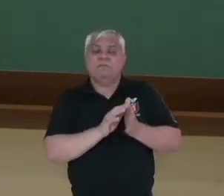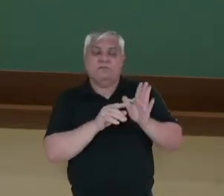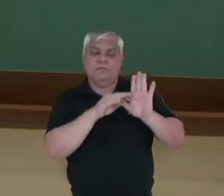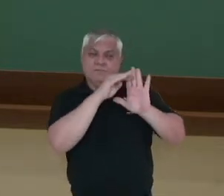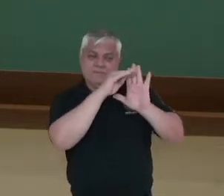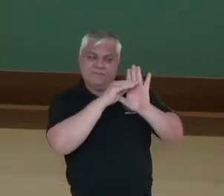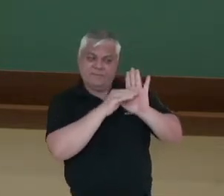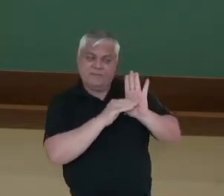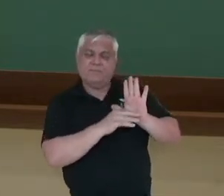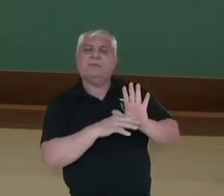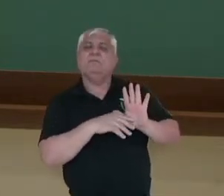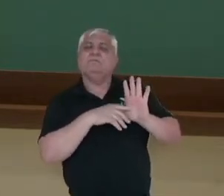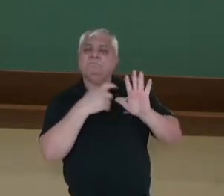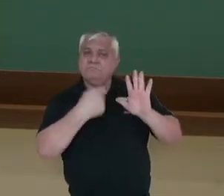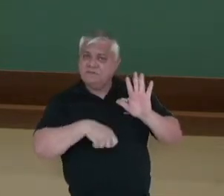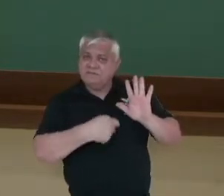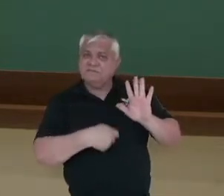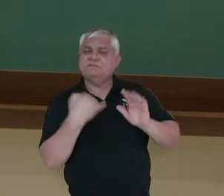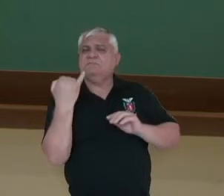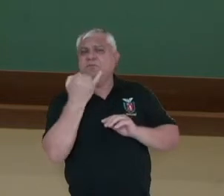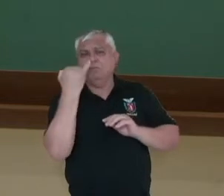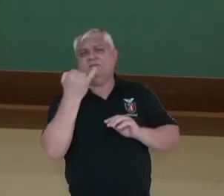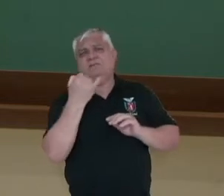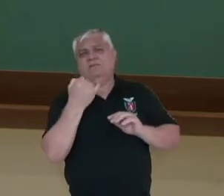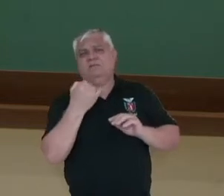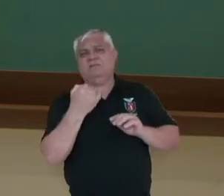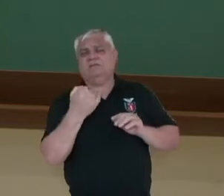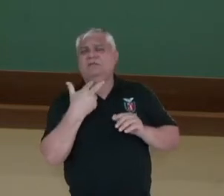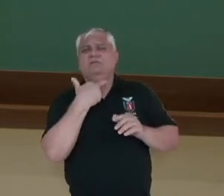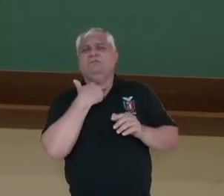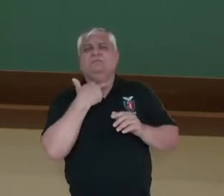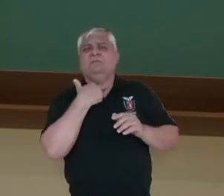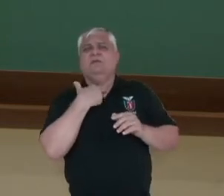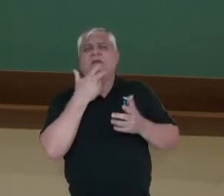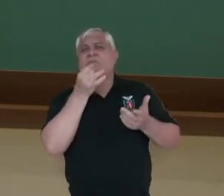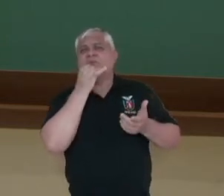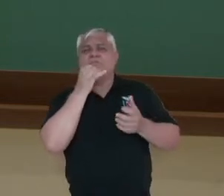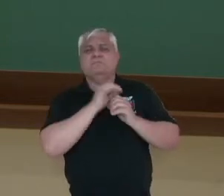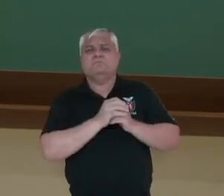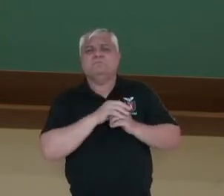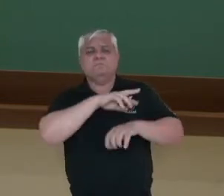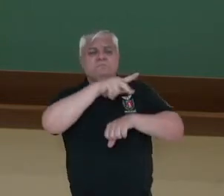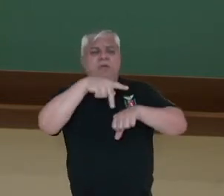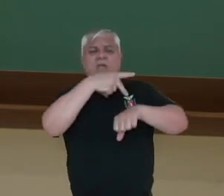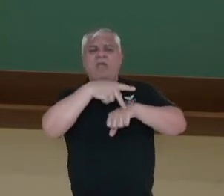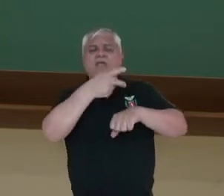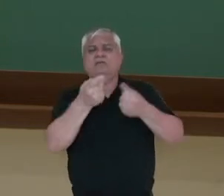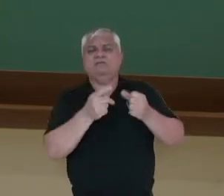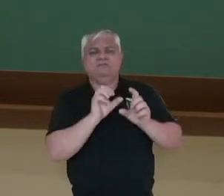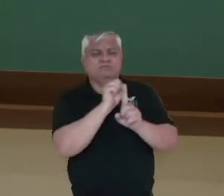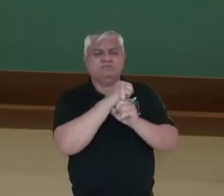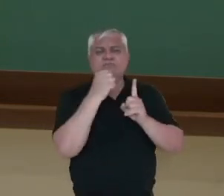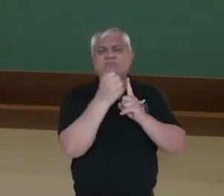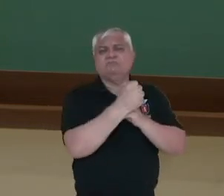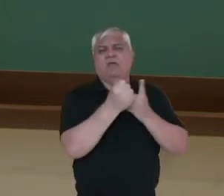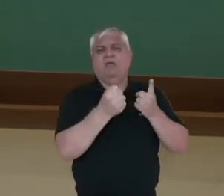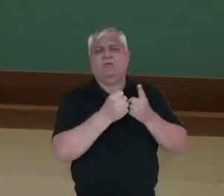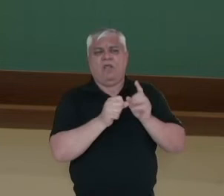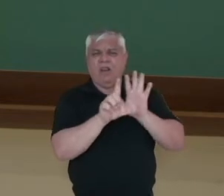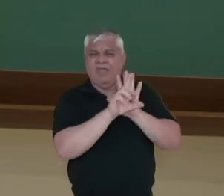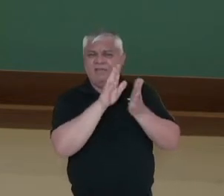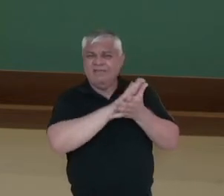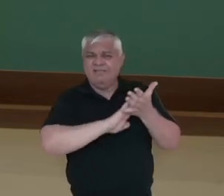absolutamente necessárias. É impossível a gente pensar uma organização social sem